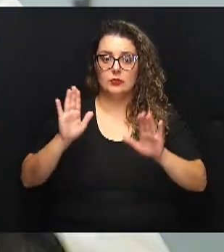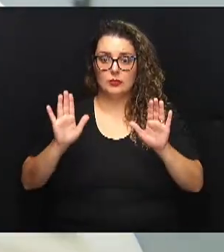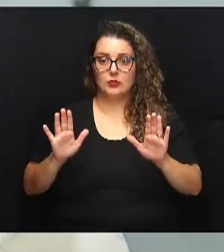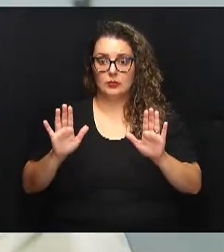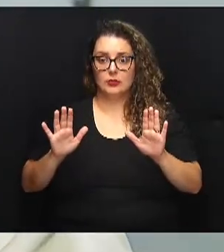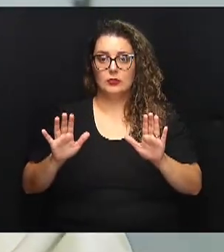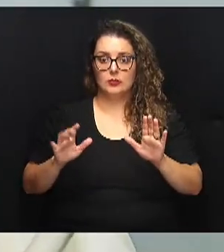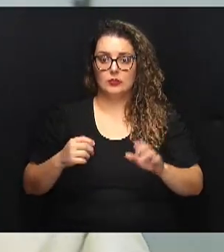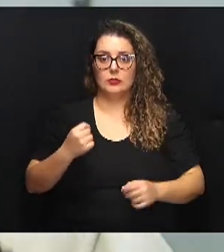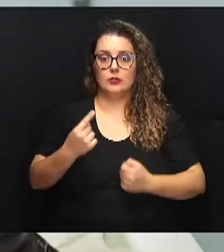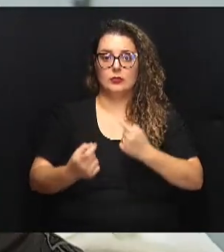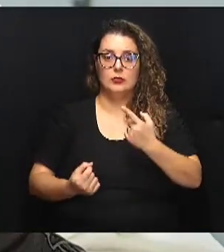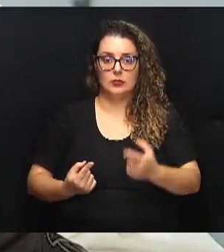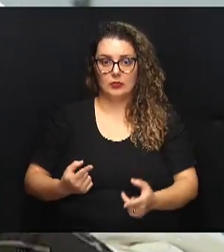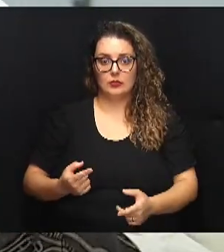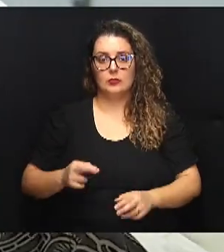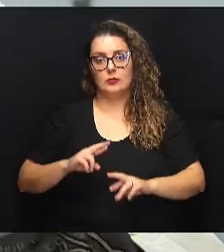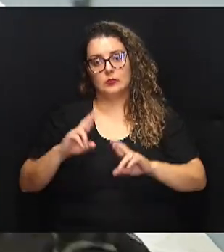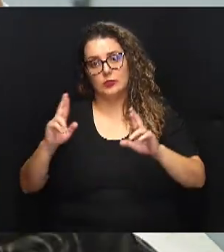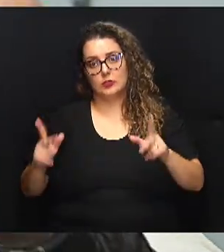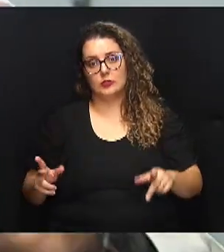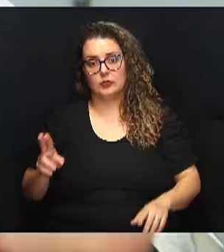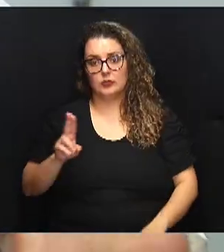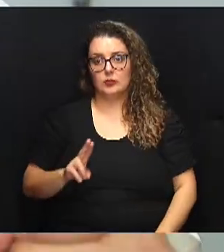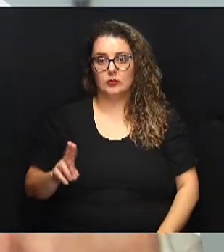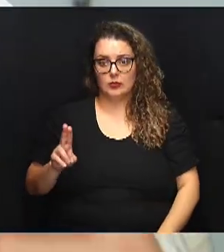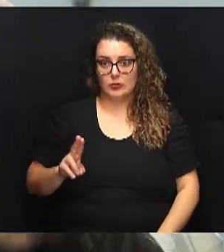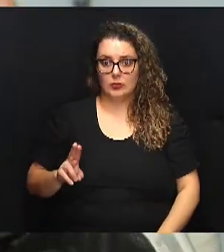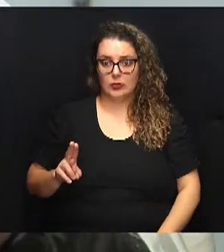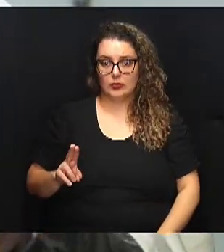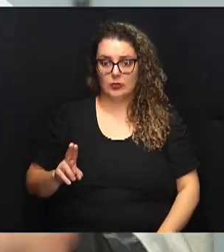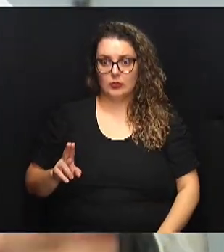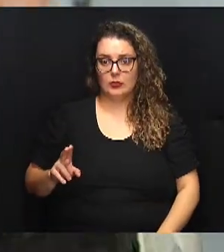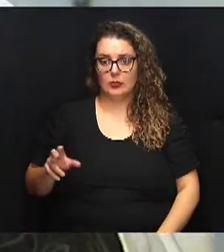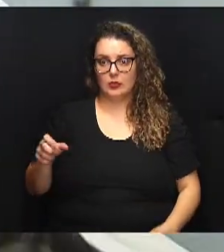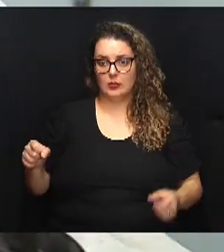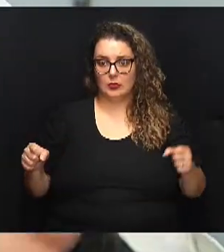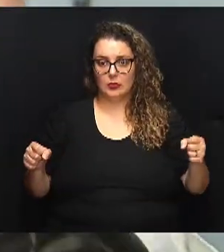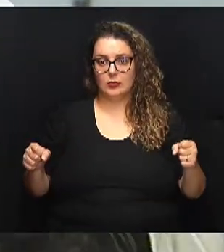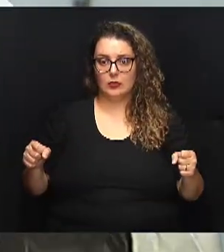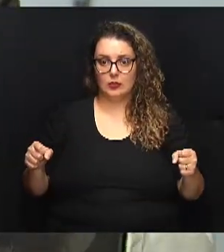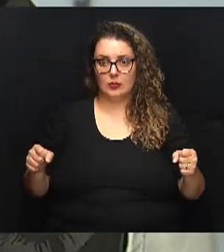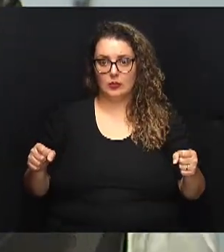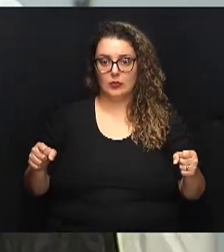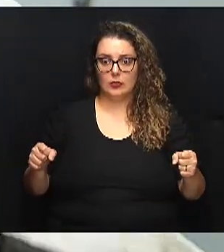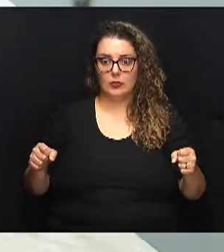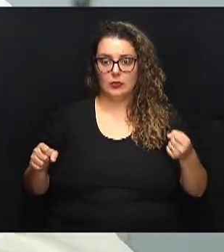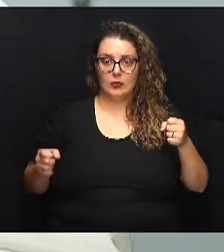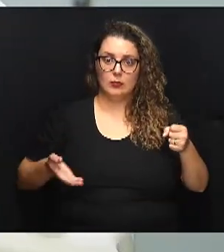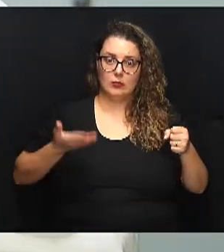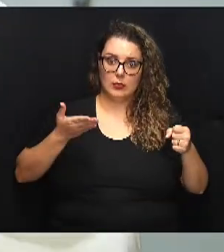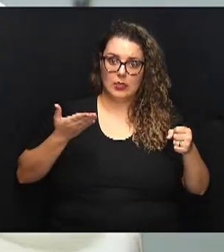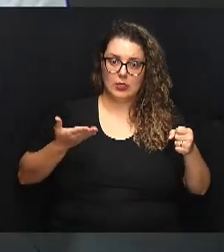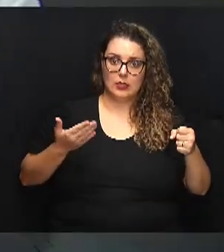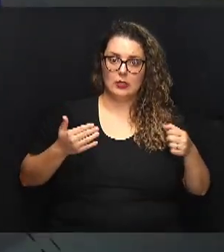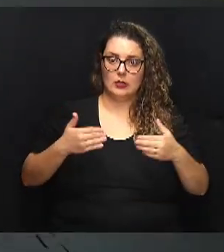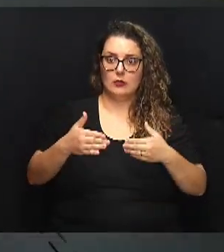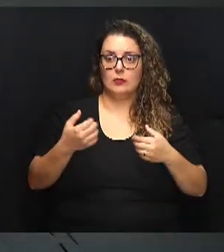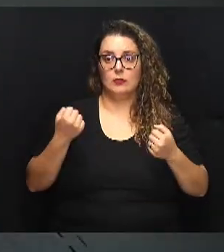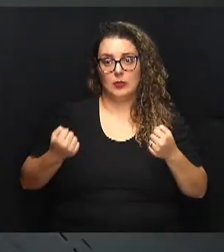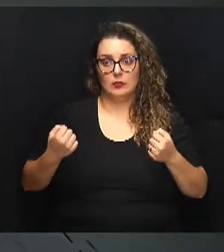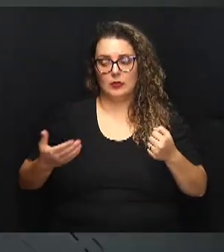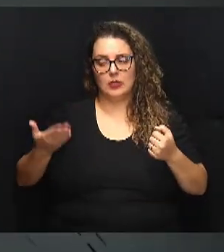Em algumas exceções, nós utilizamos cada uma em uma mão. Geralmente uma mais leve na frente e uma mais